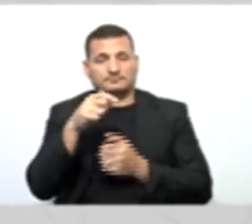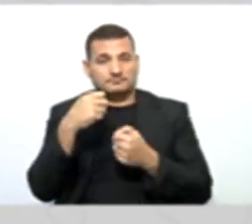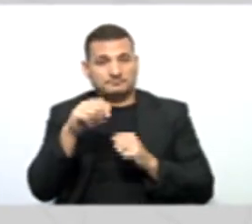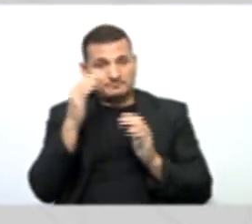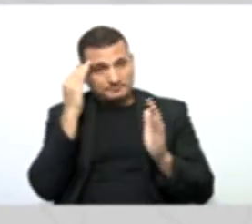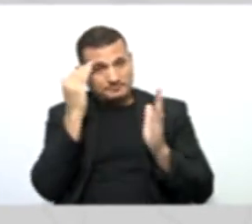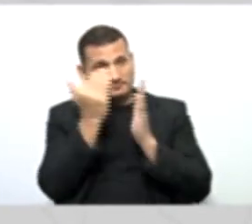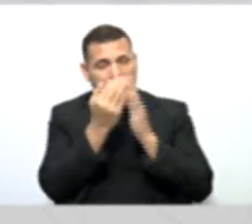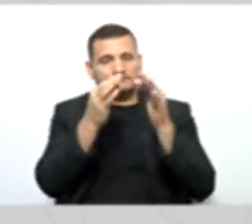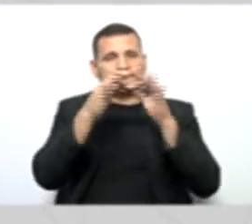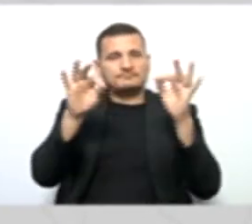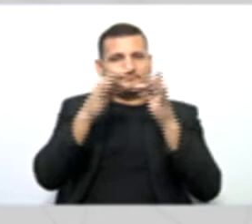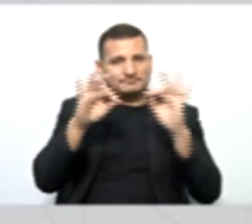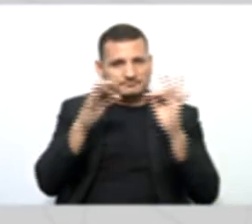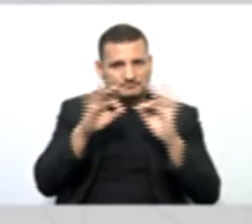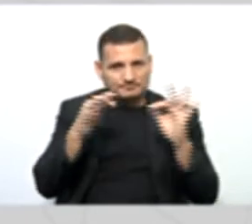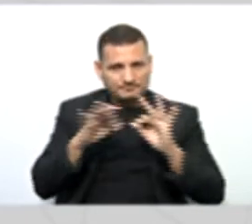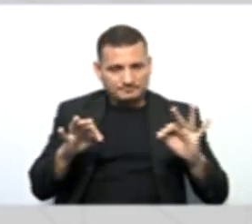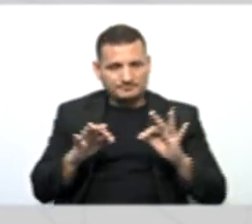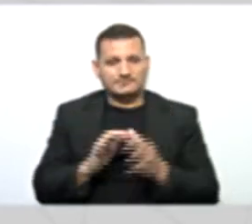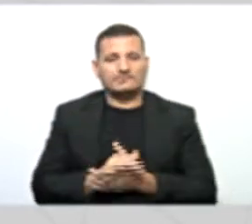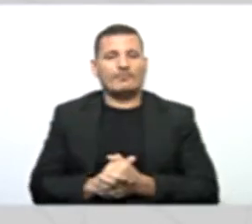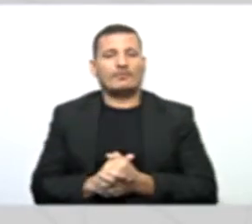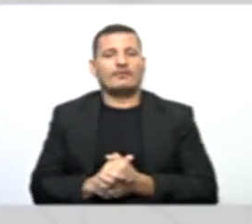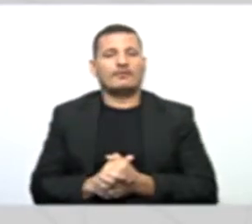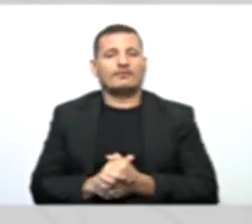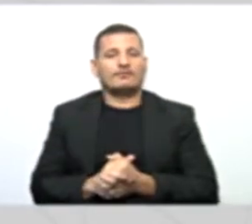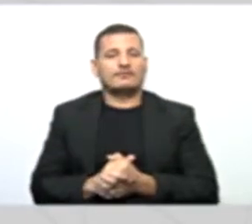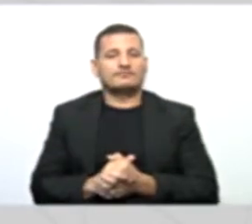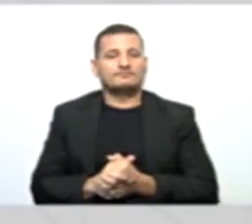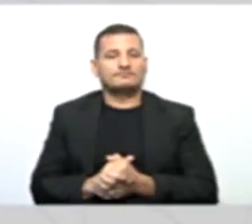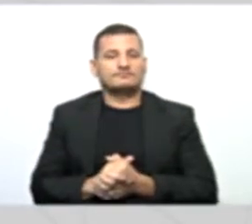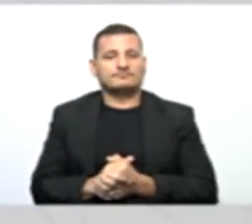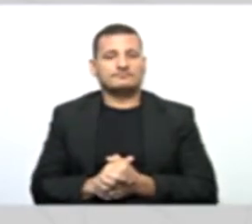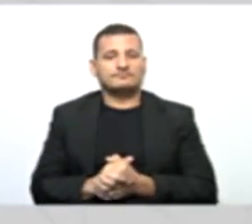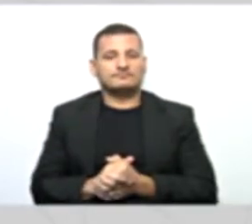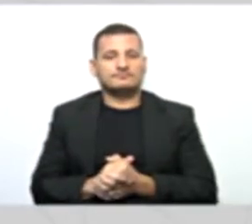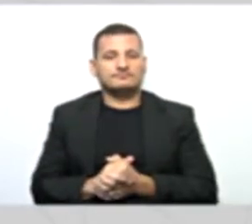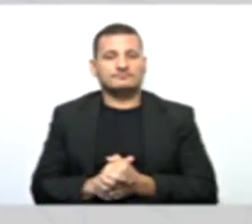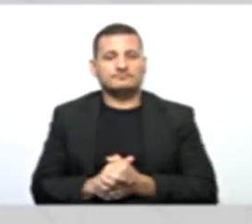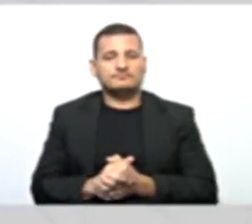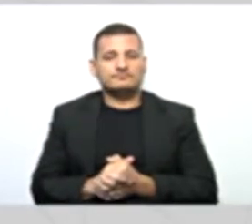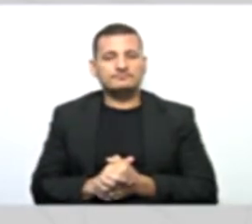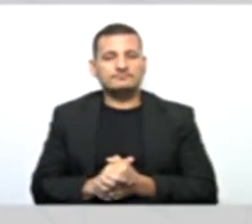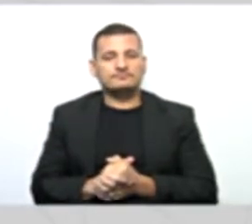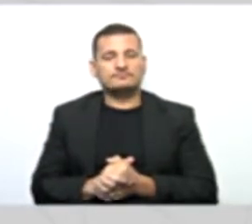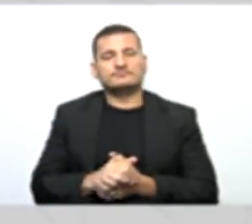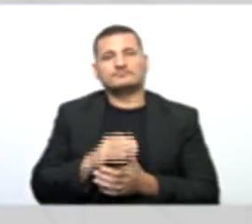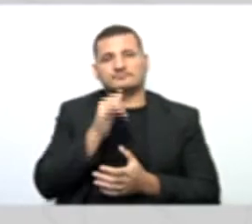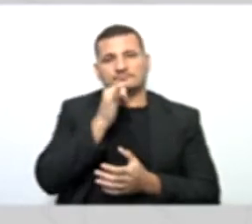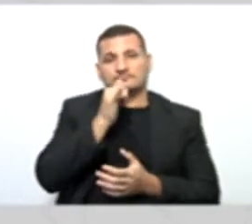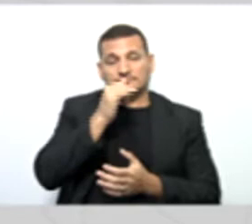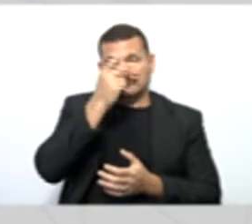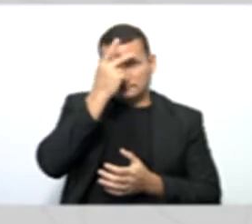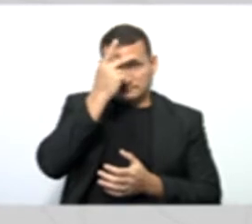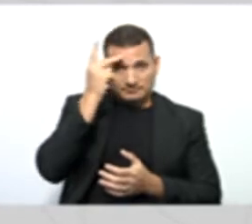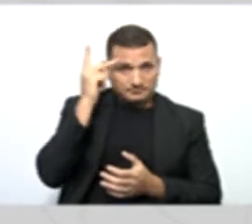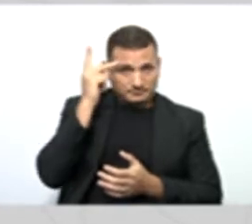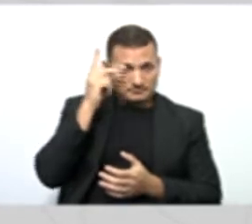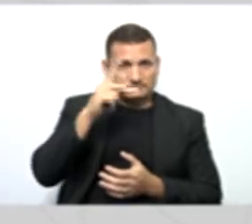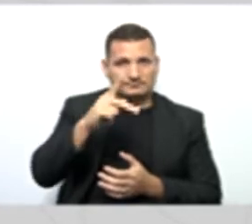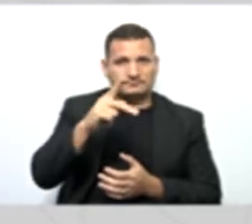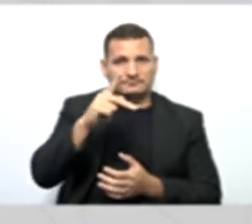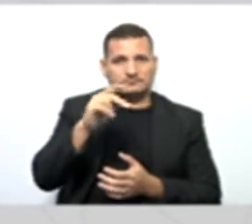seguinte sintaxe, que é a sintaxe que está destacada aí. Por exemplo, você quis criar a classe Pessoa. Então,